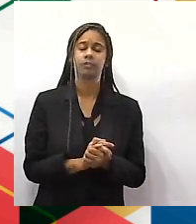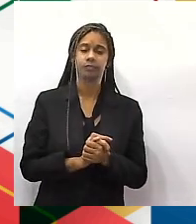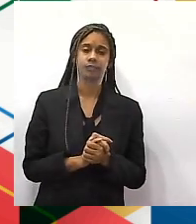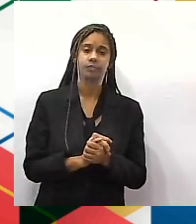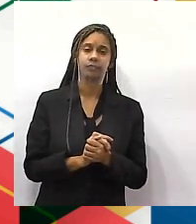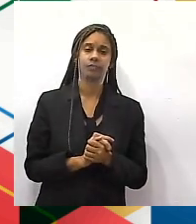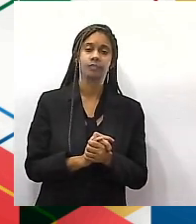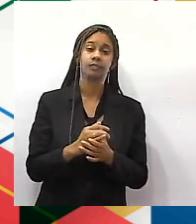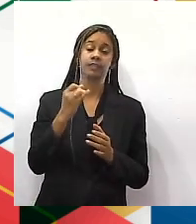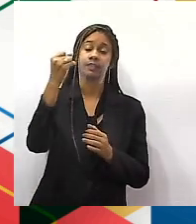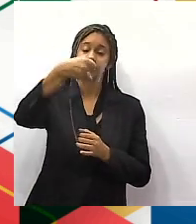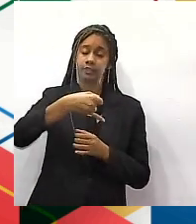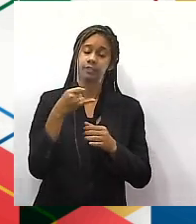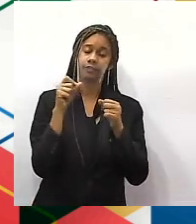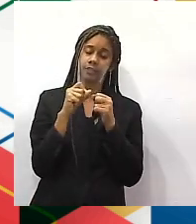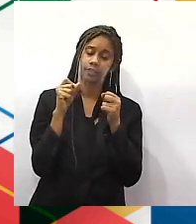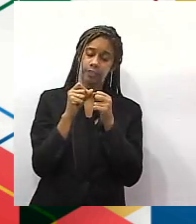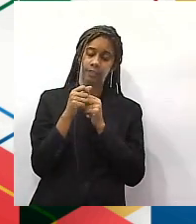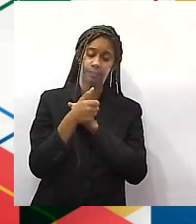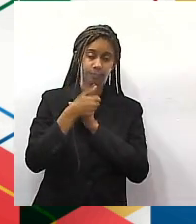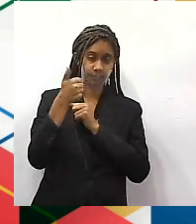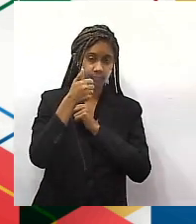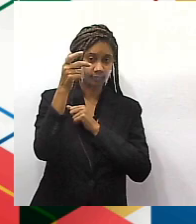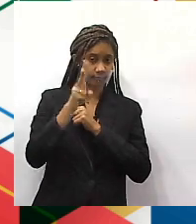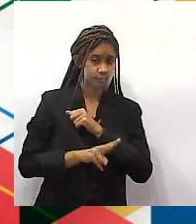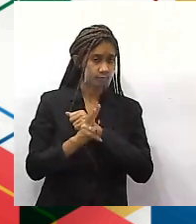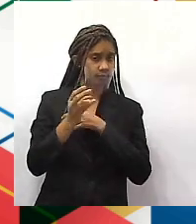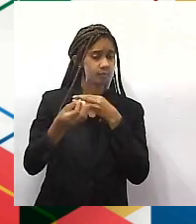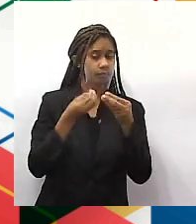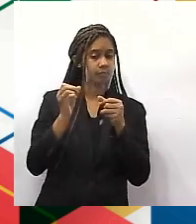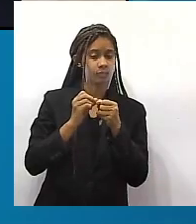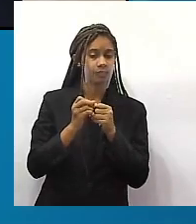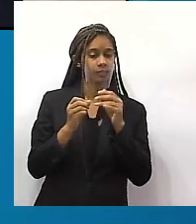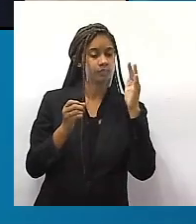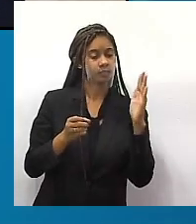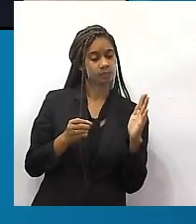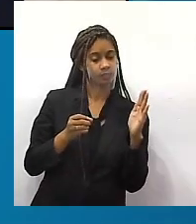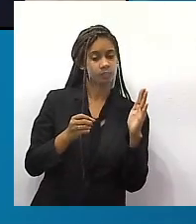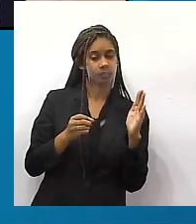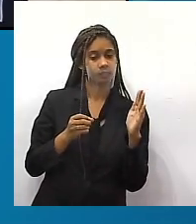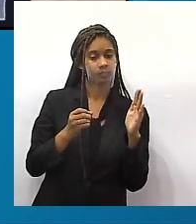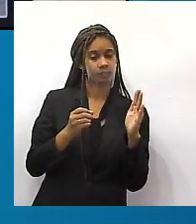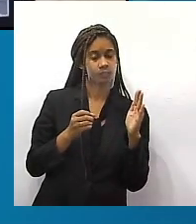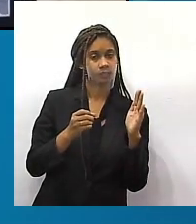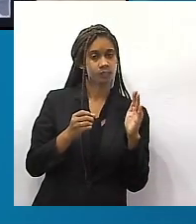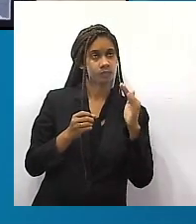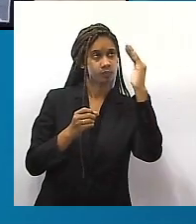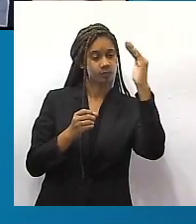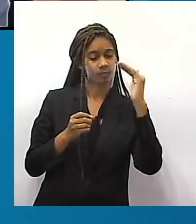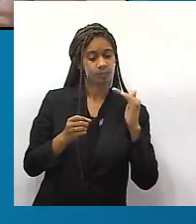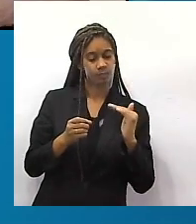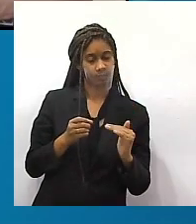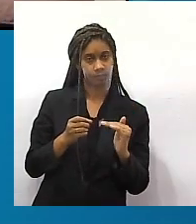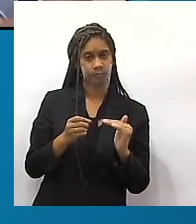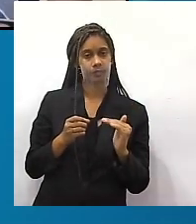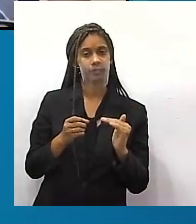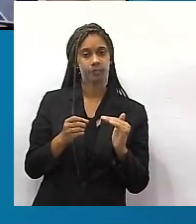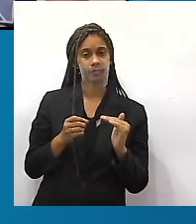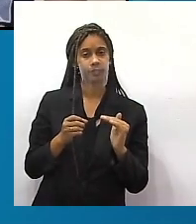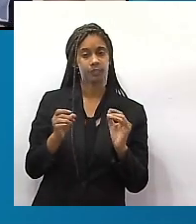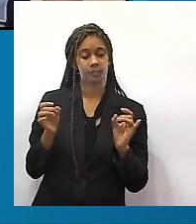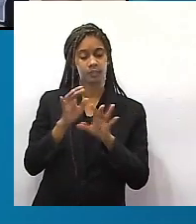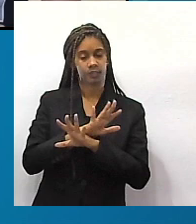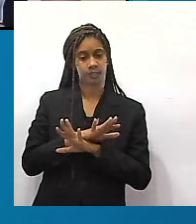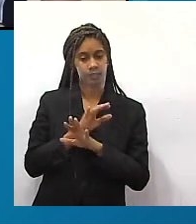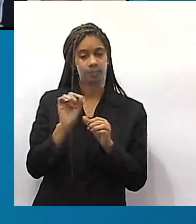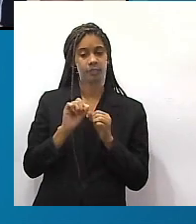ordem. Veja que quando eu fiz a primeira vez, eu peguei da esquerda de baixo para, ou melhor, de cima para baixo e